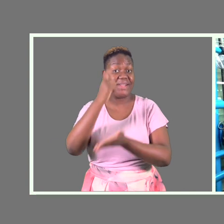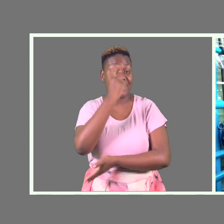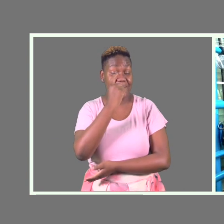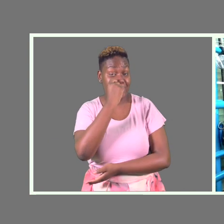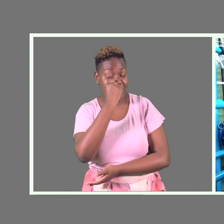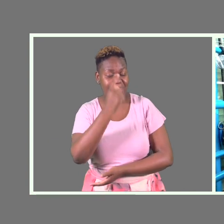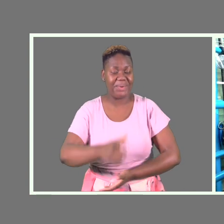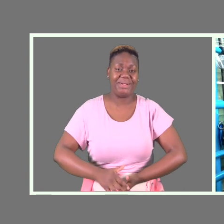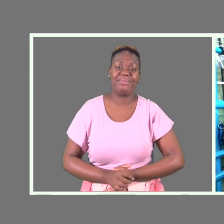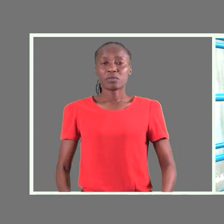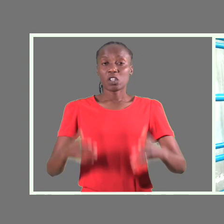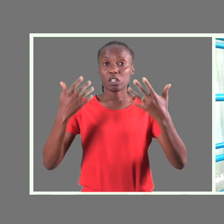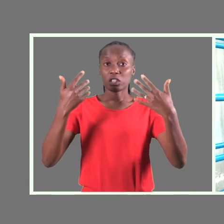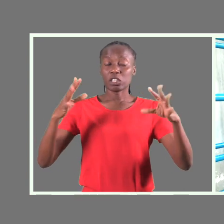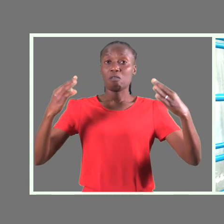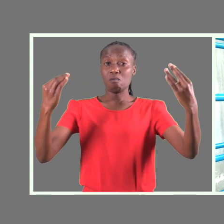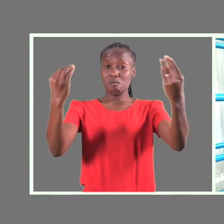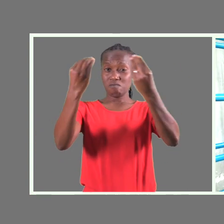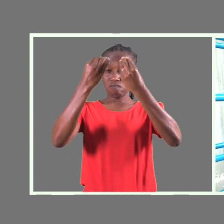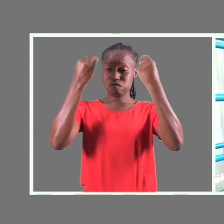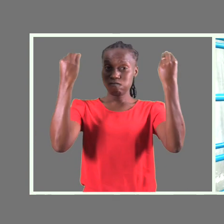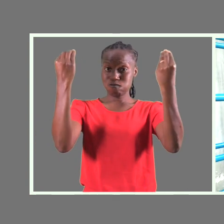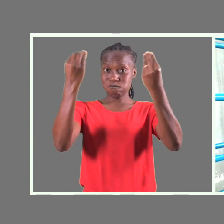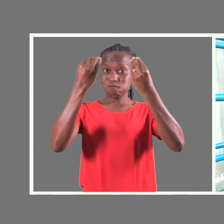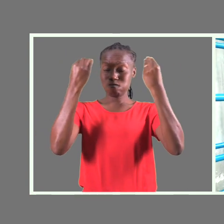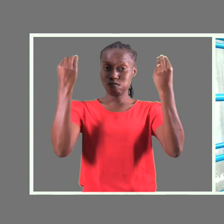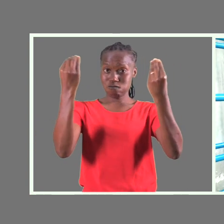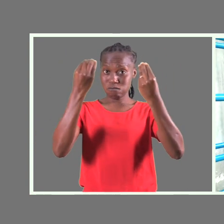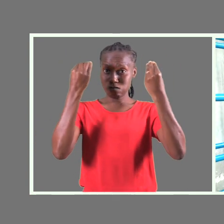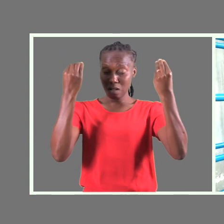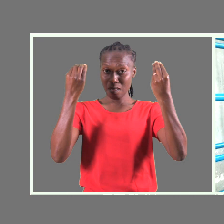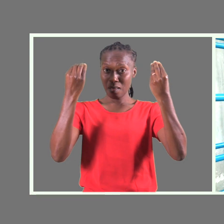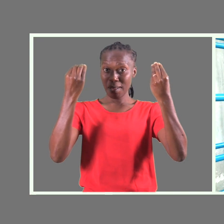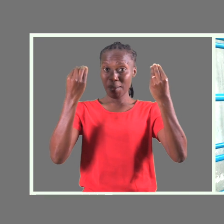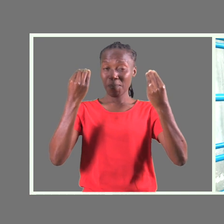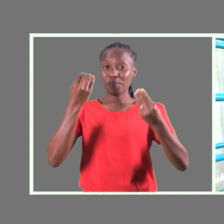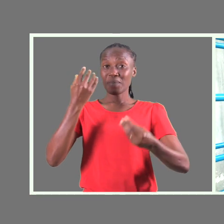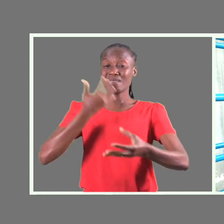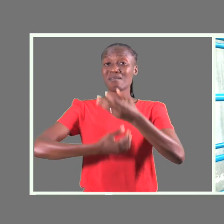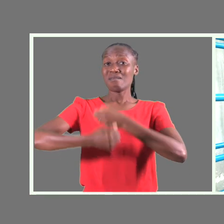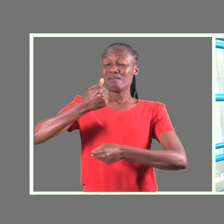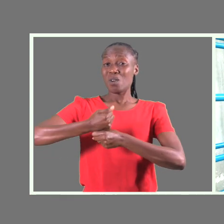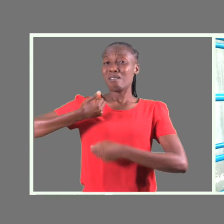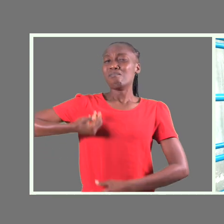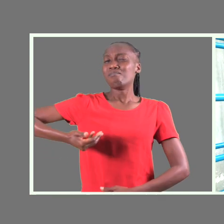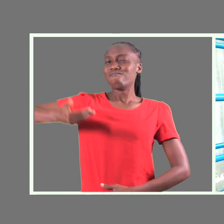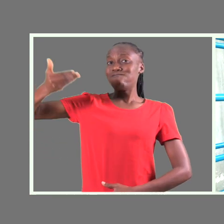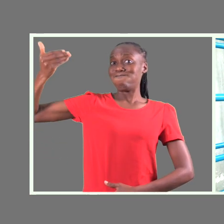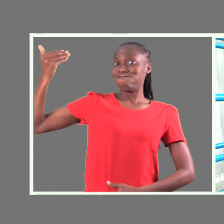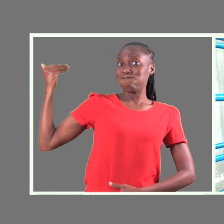como tudo começou. Fui formado como um empreendedor no ano